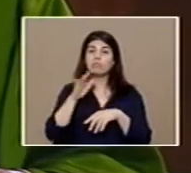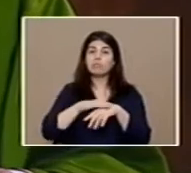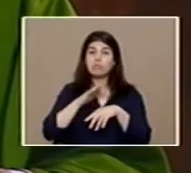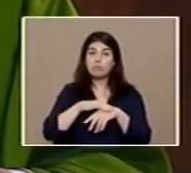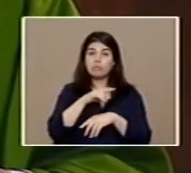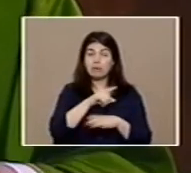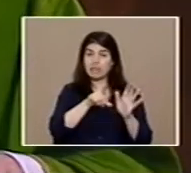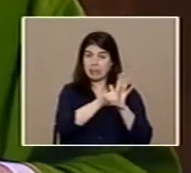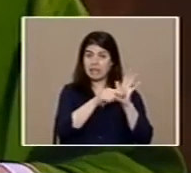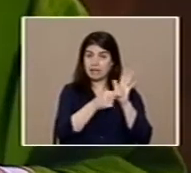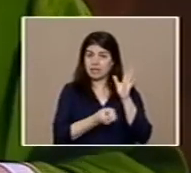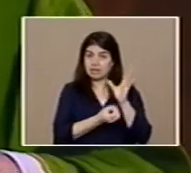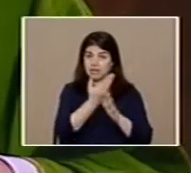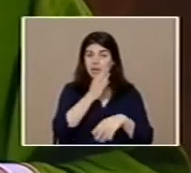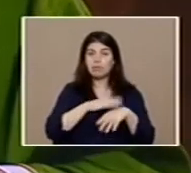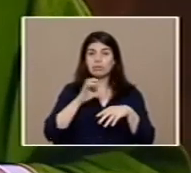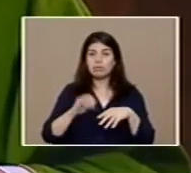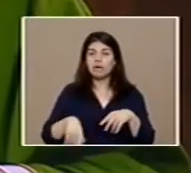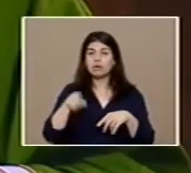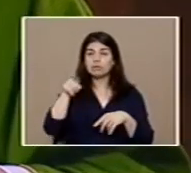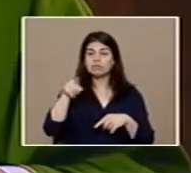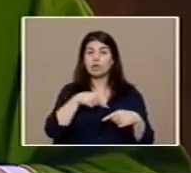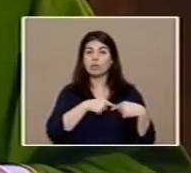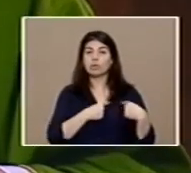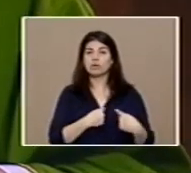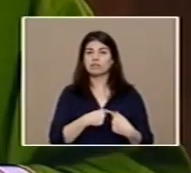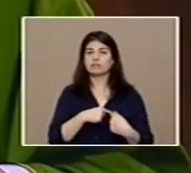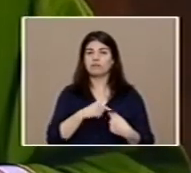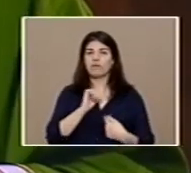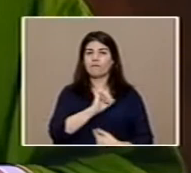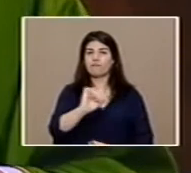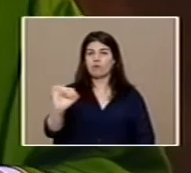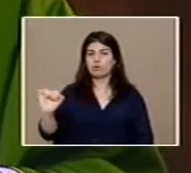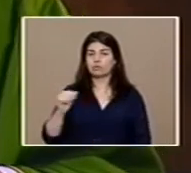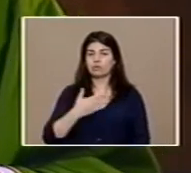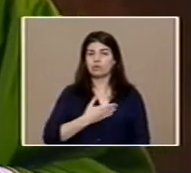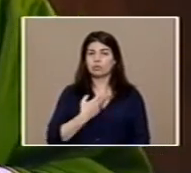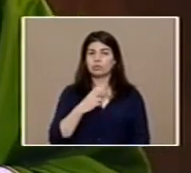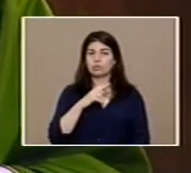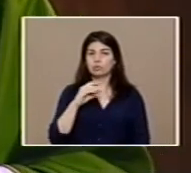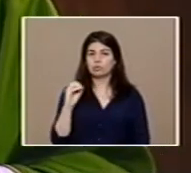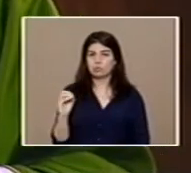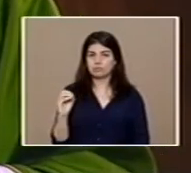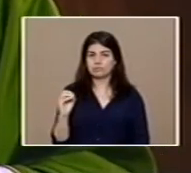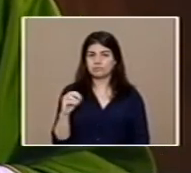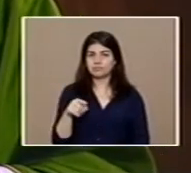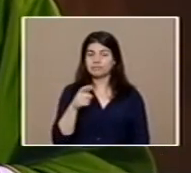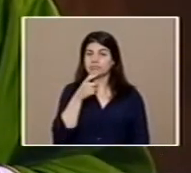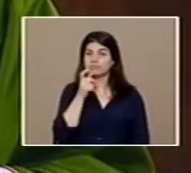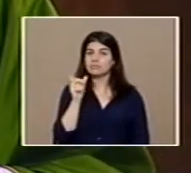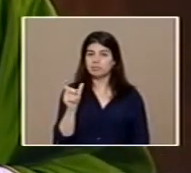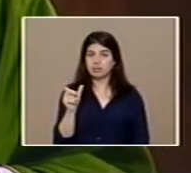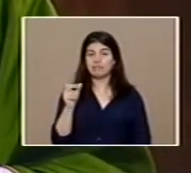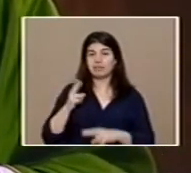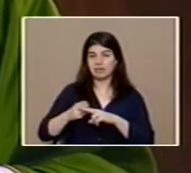coração por causa da dureza do vosso coração e esta palavra em grego é muito interessante é